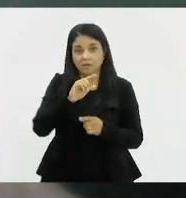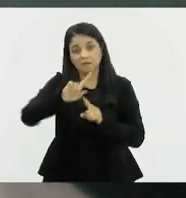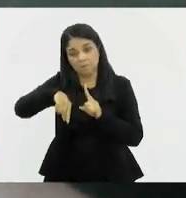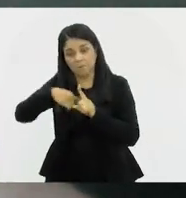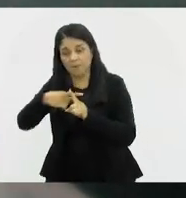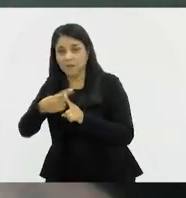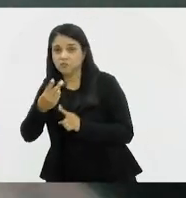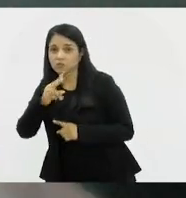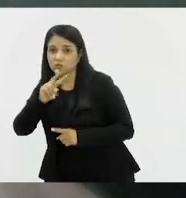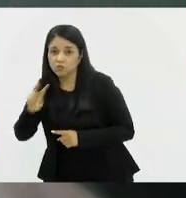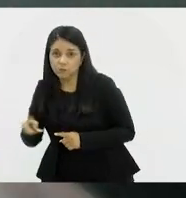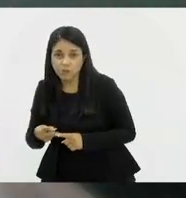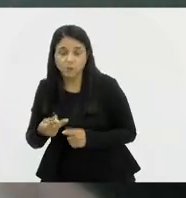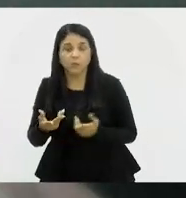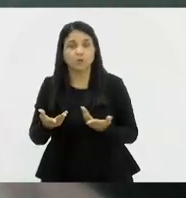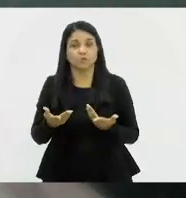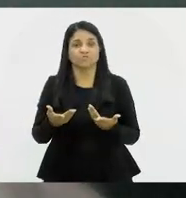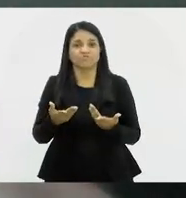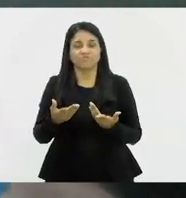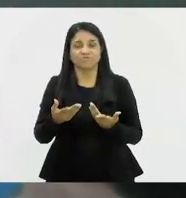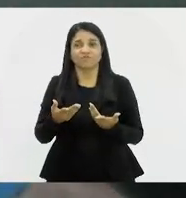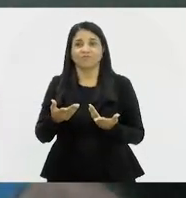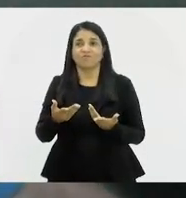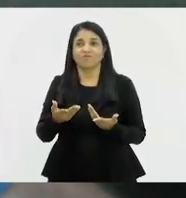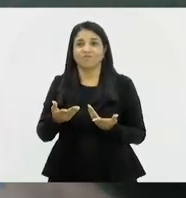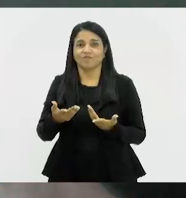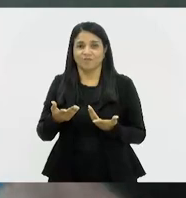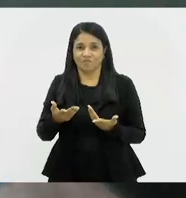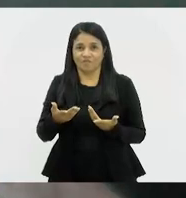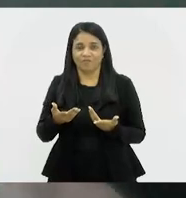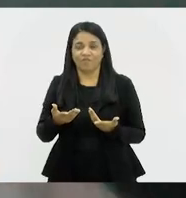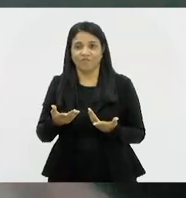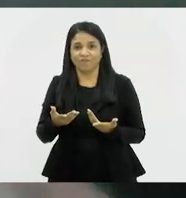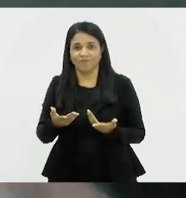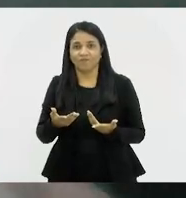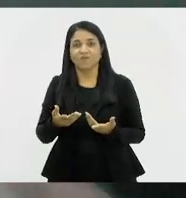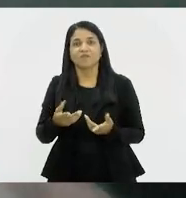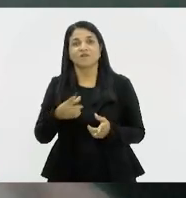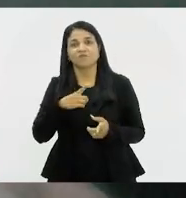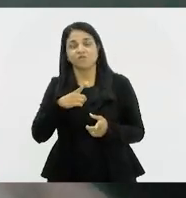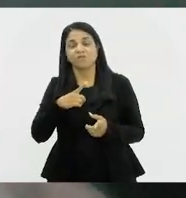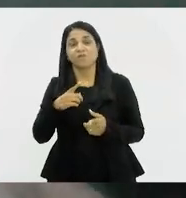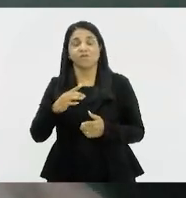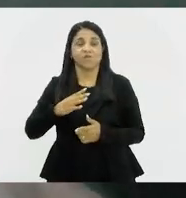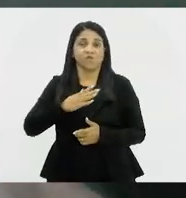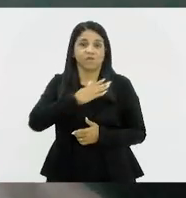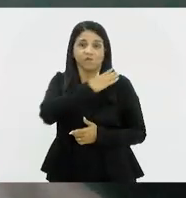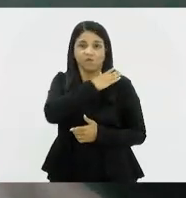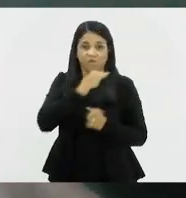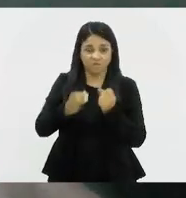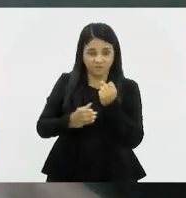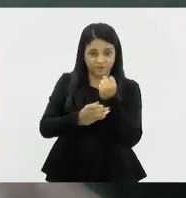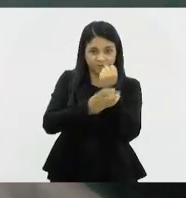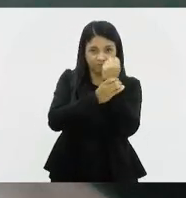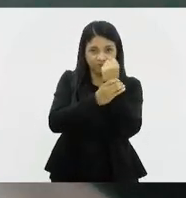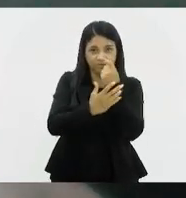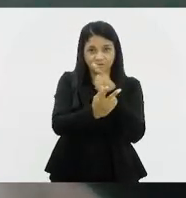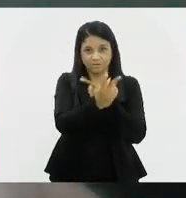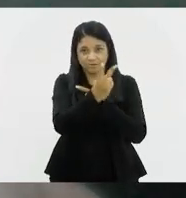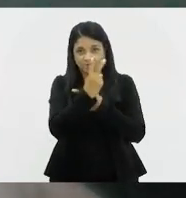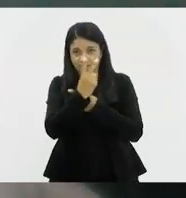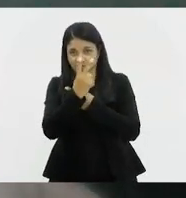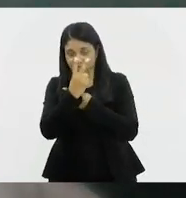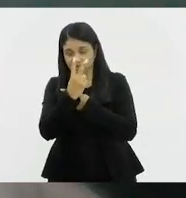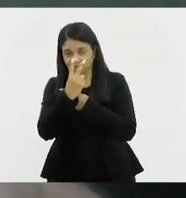2.000, então é fantástico. E estamos aqui com o coronel, a segurança e a proteção, que